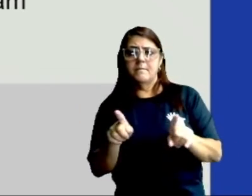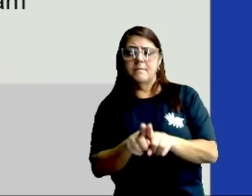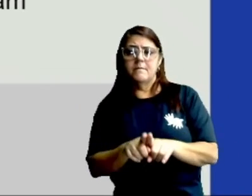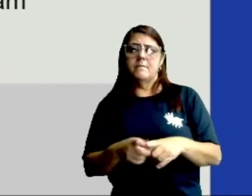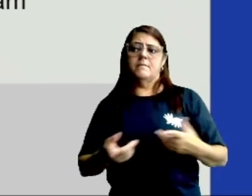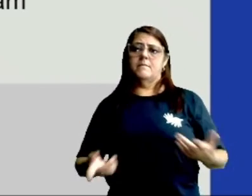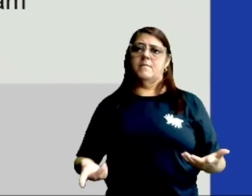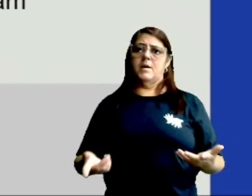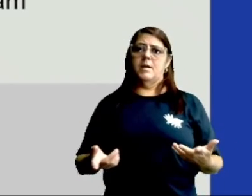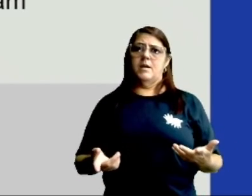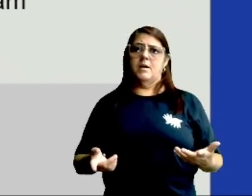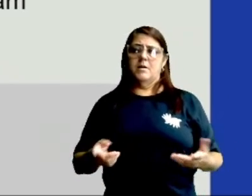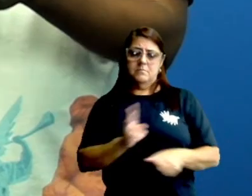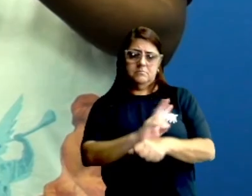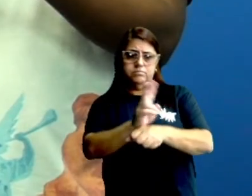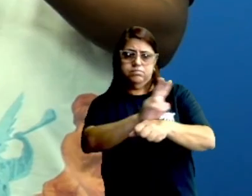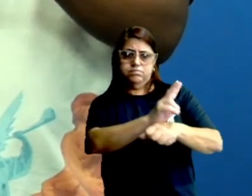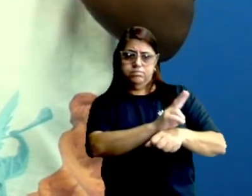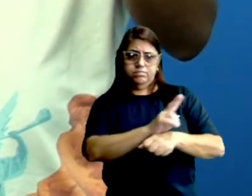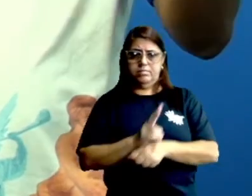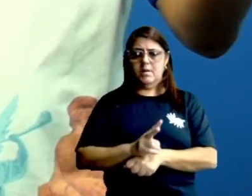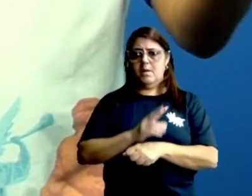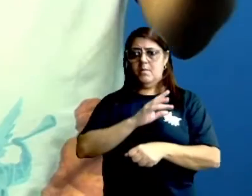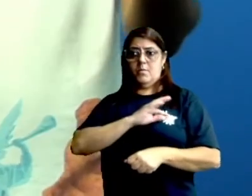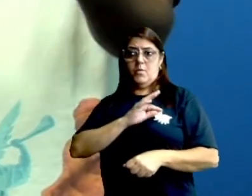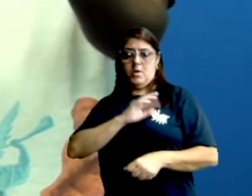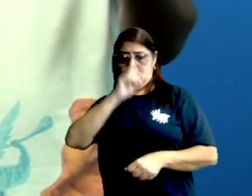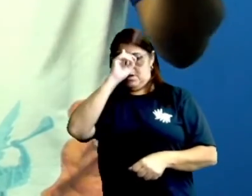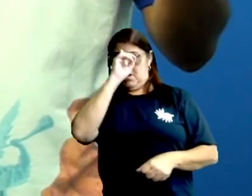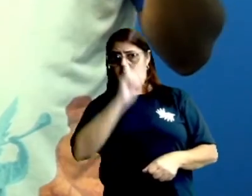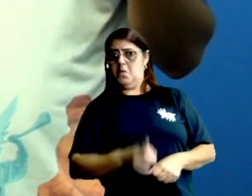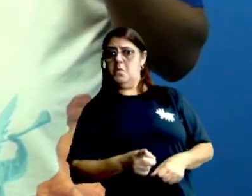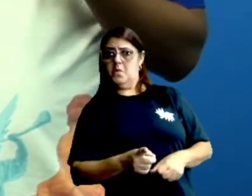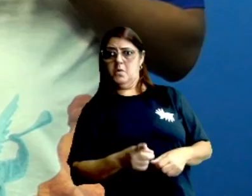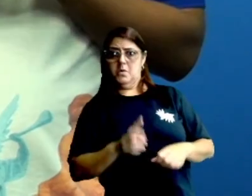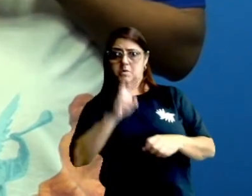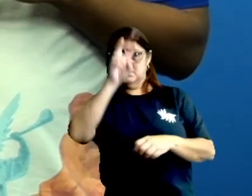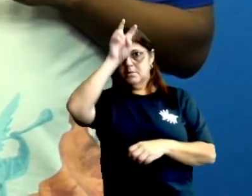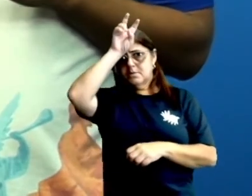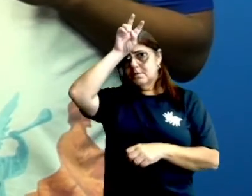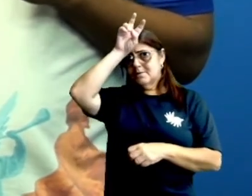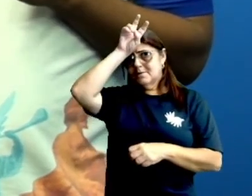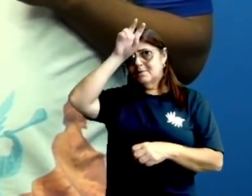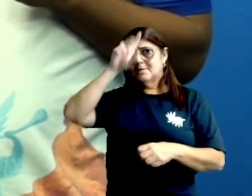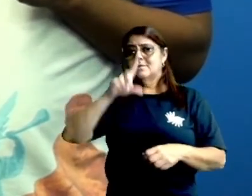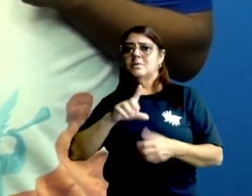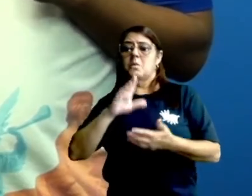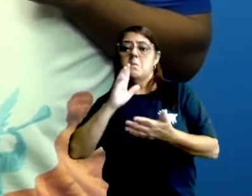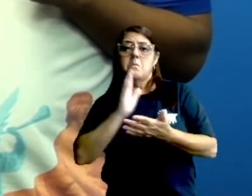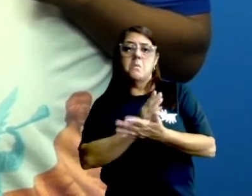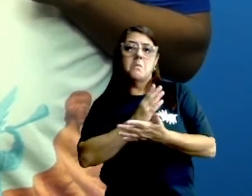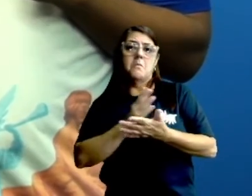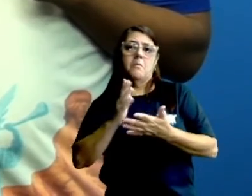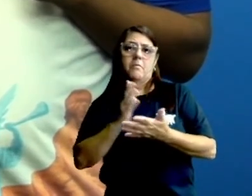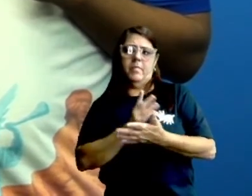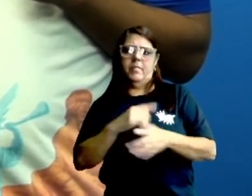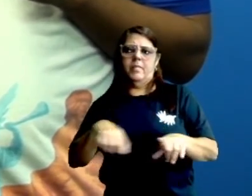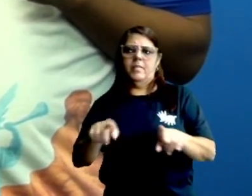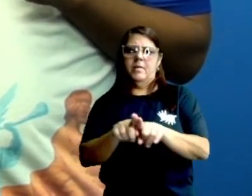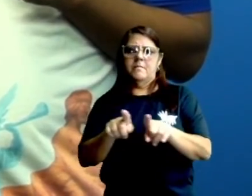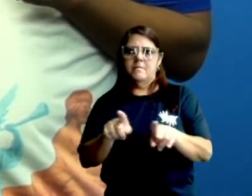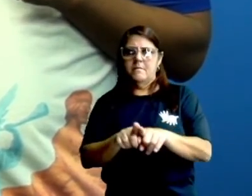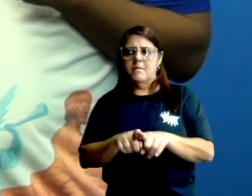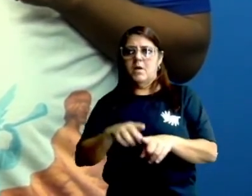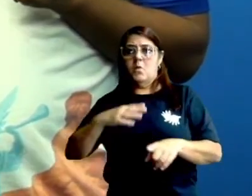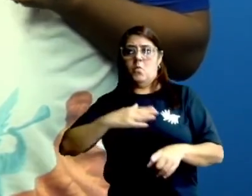a apreciava polícia né para poder manter a ordem ali no Egito muitas vezes também se enfiava